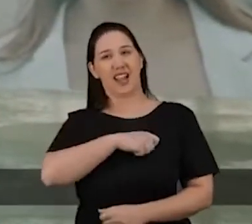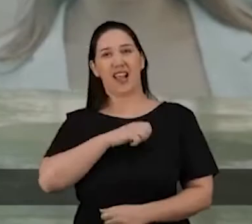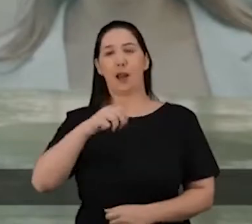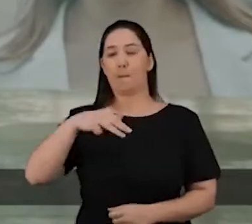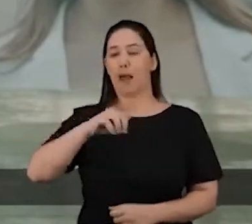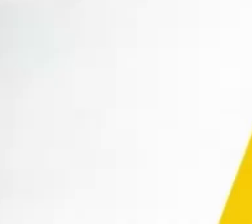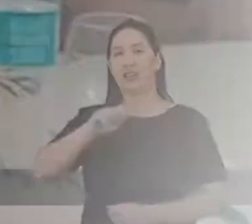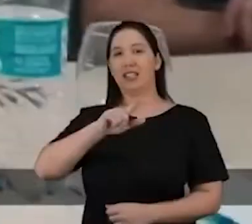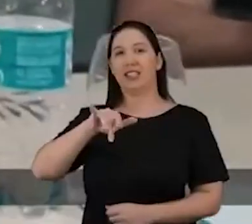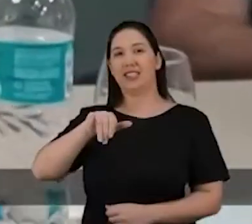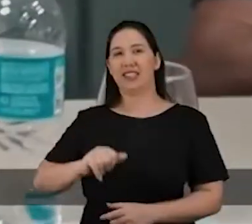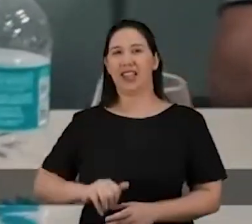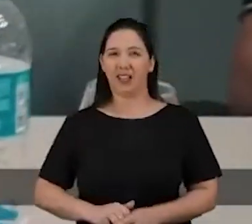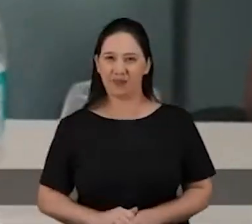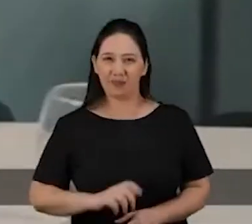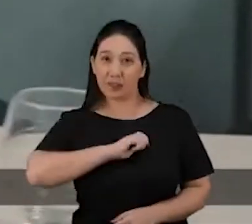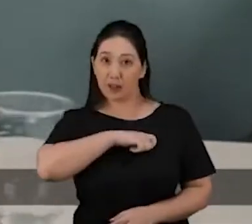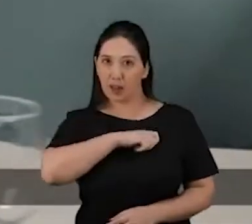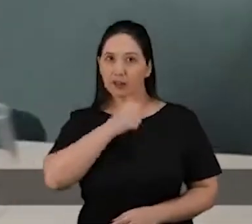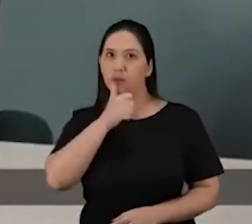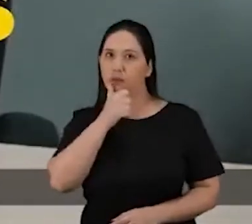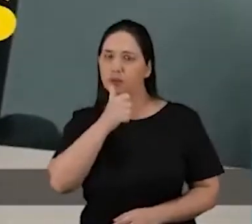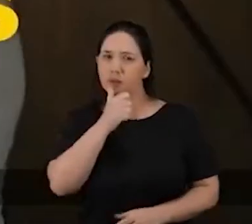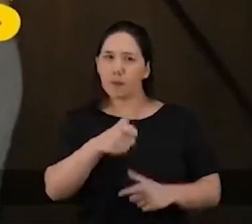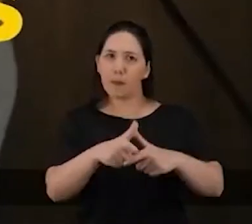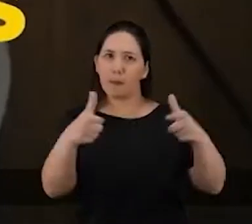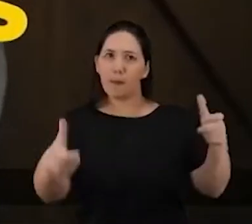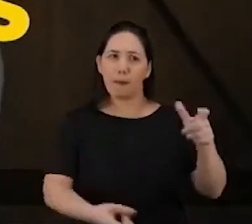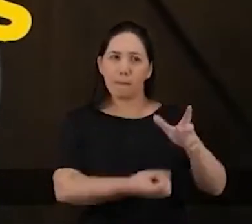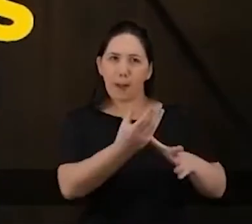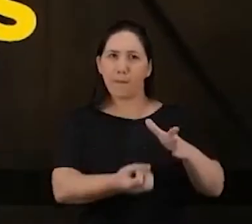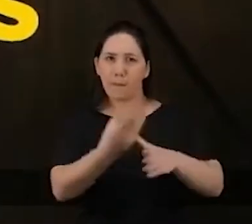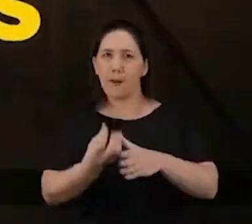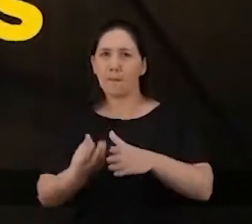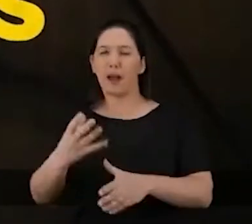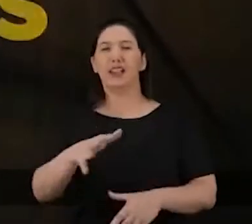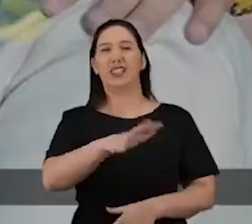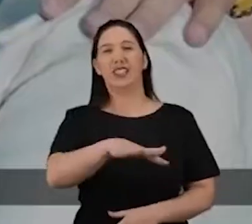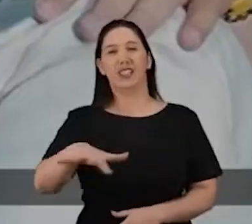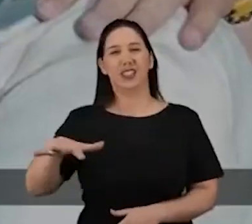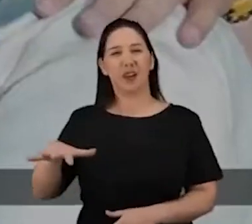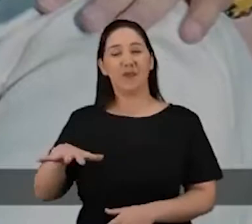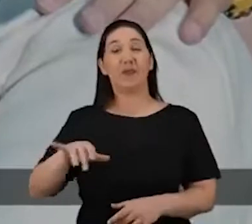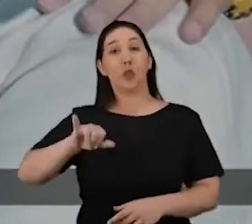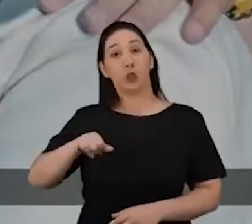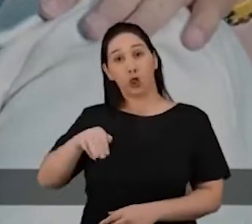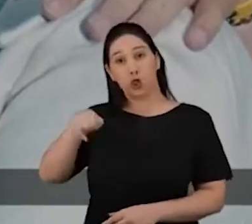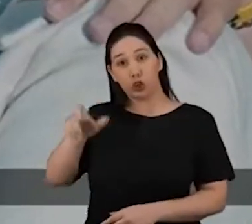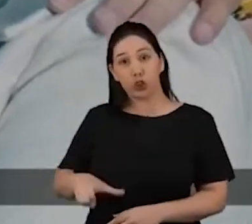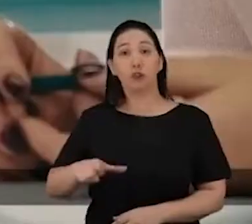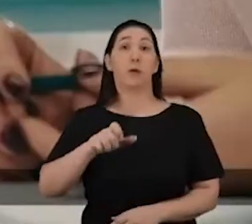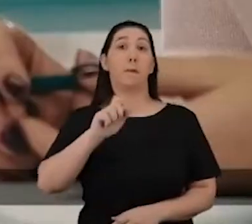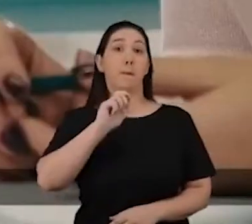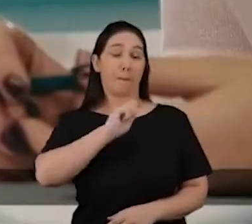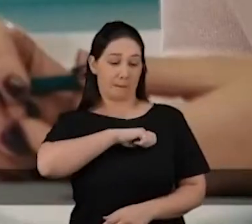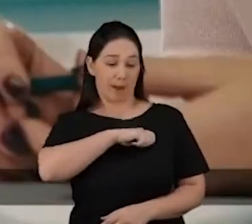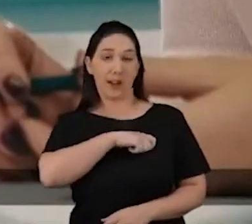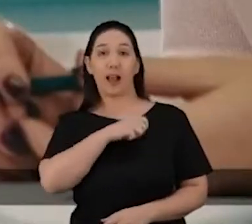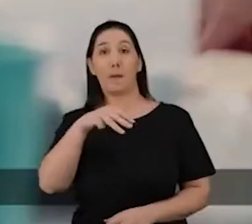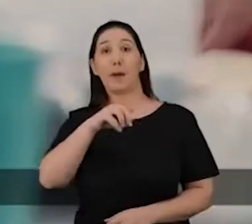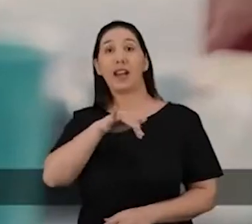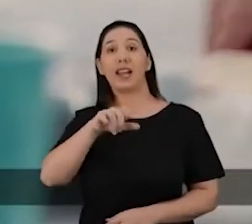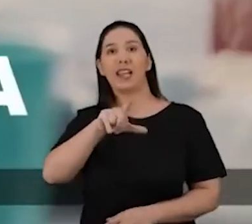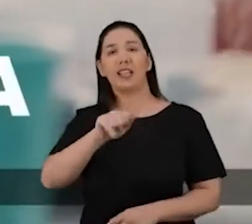delegada Marilisa. O número de delegacias da mulher vai ser ampliado em todas as regiões. Jorginho e Marilisa também